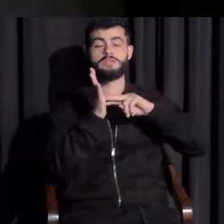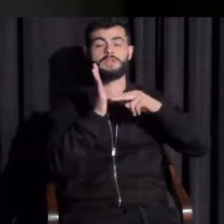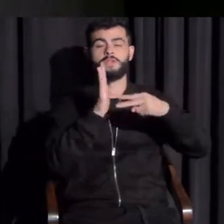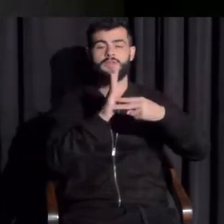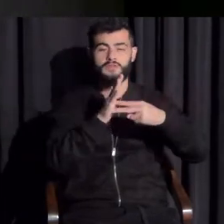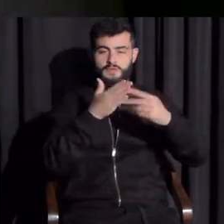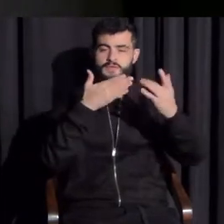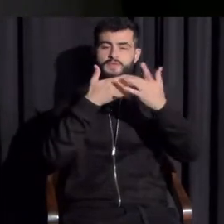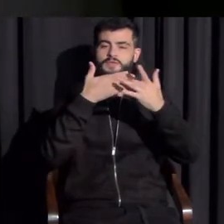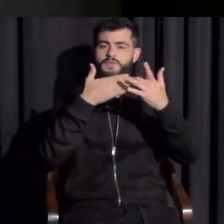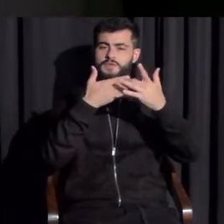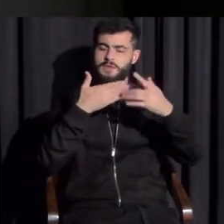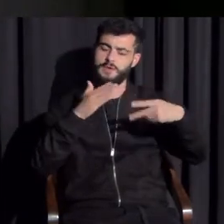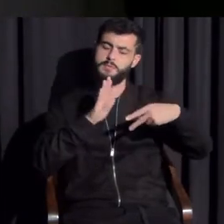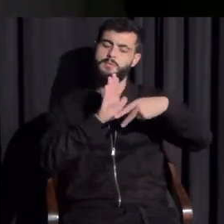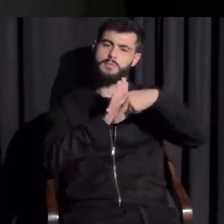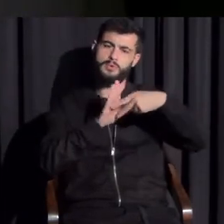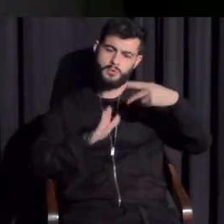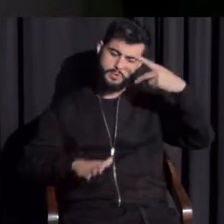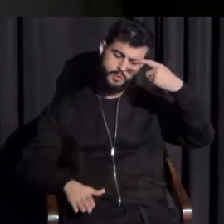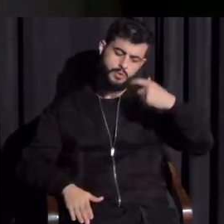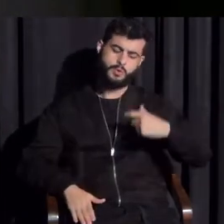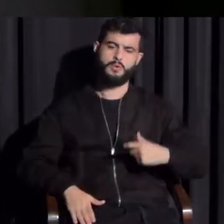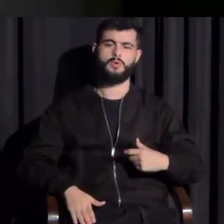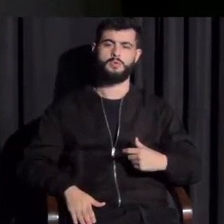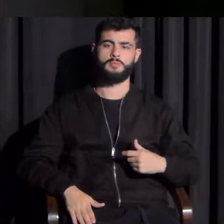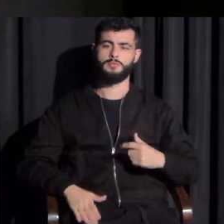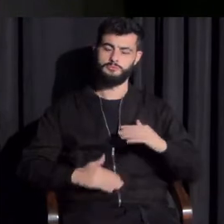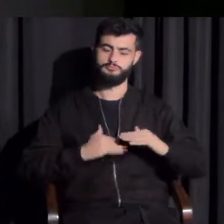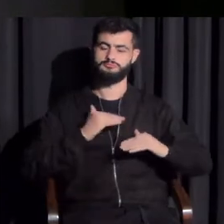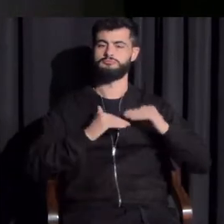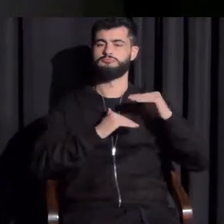realidade, e até também na construção de estima mesmo, né?